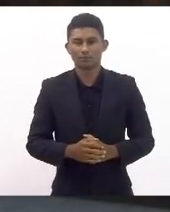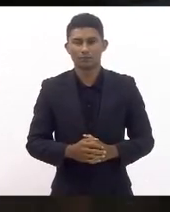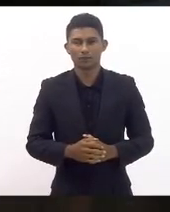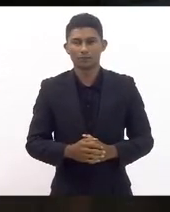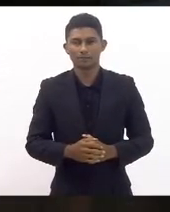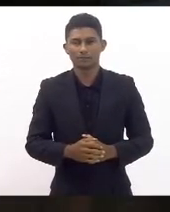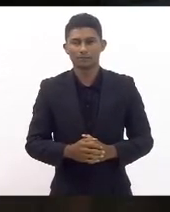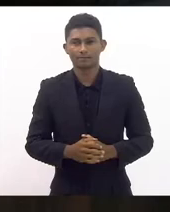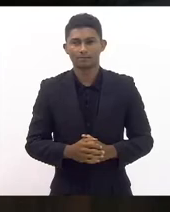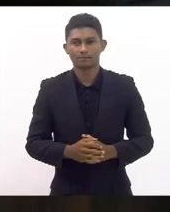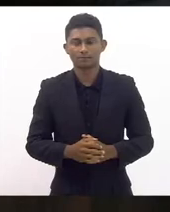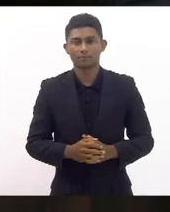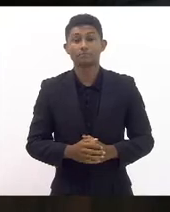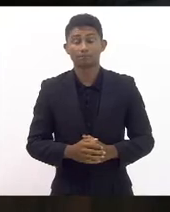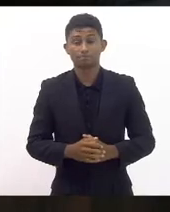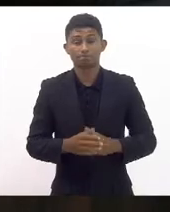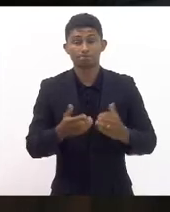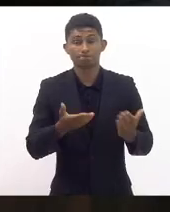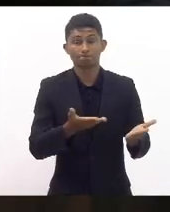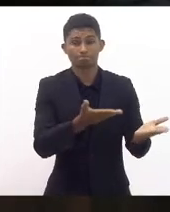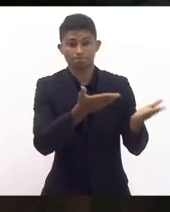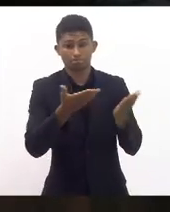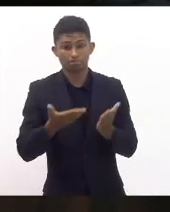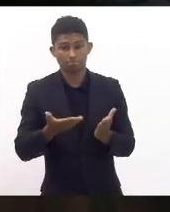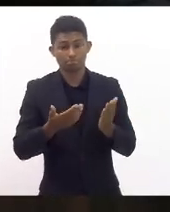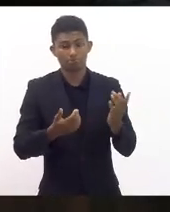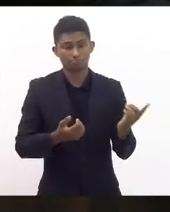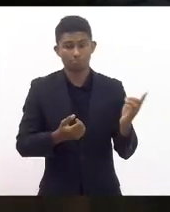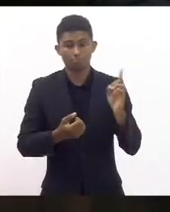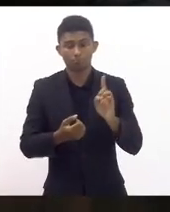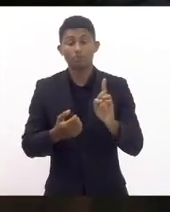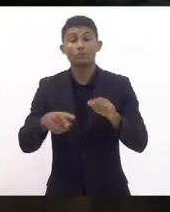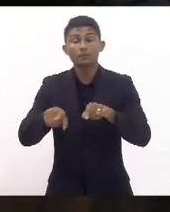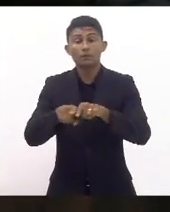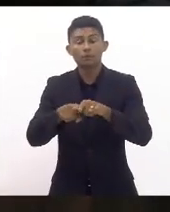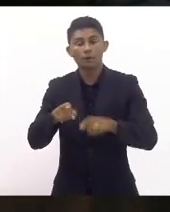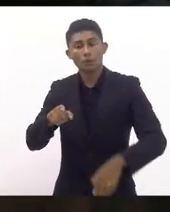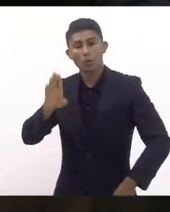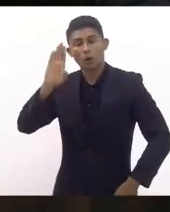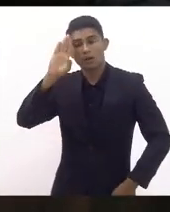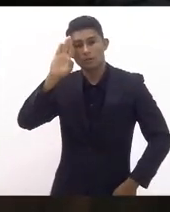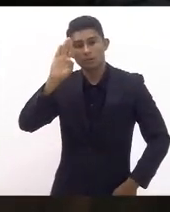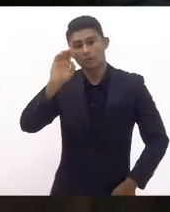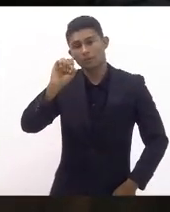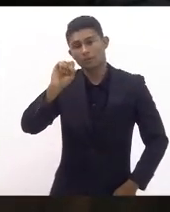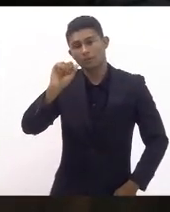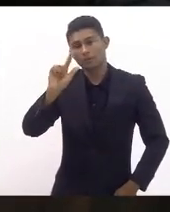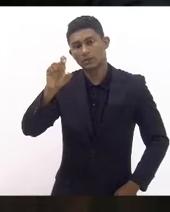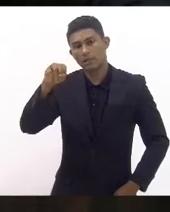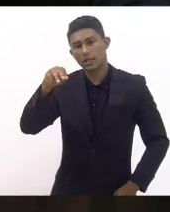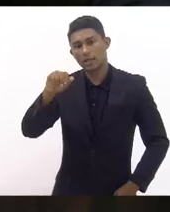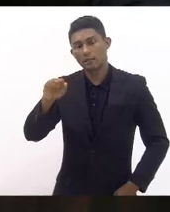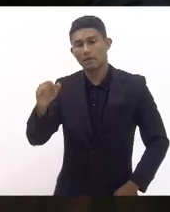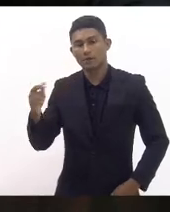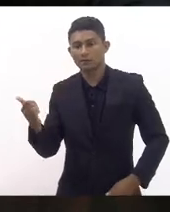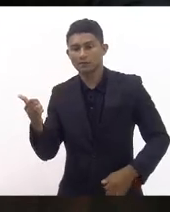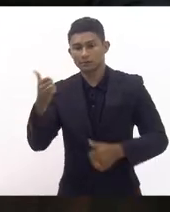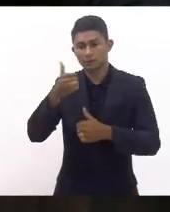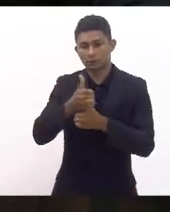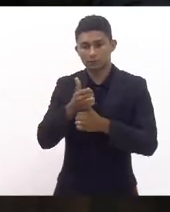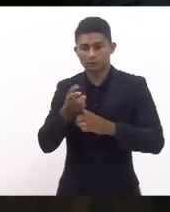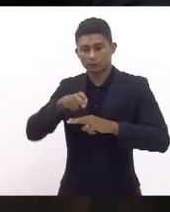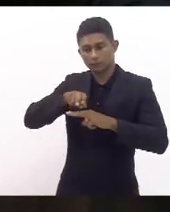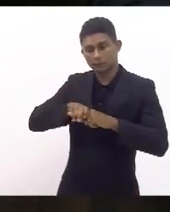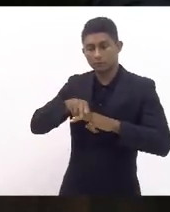Convido ao doutor Nelson Rocha, convido ao coronel Salema para ocupar a cadeira, que eu vou descer para a entrega